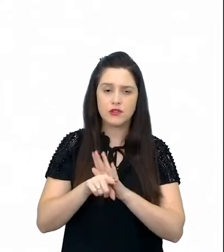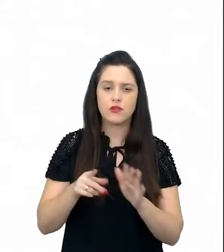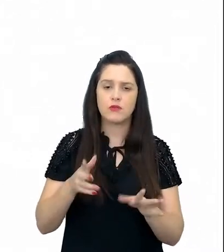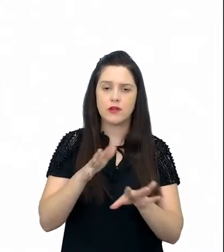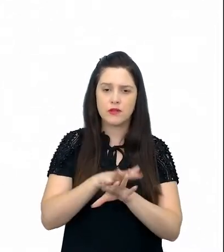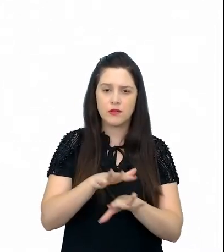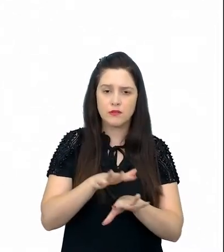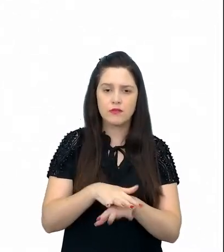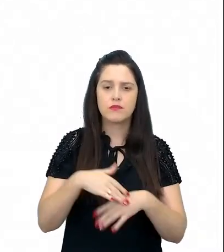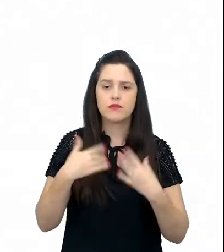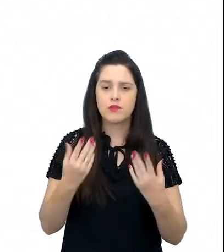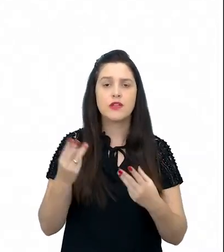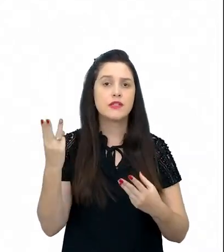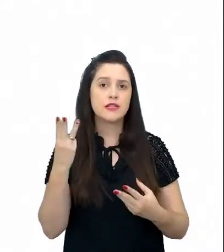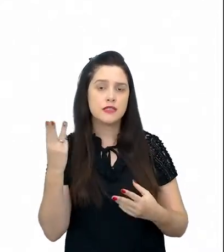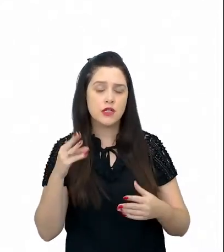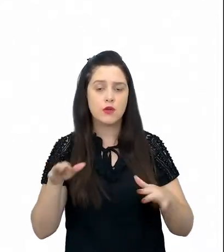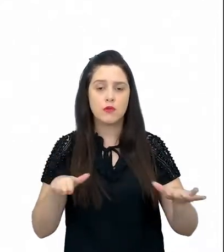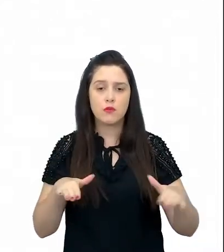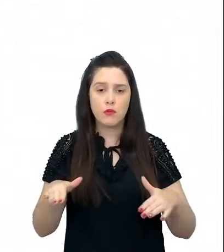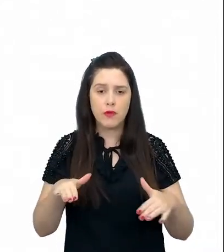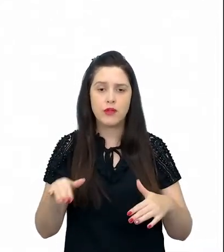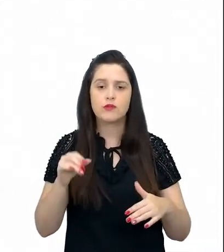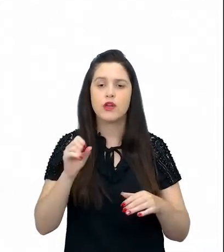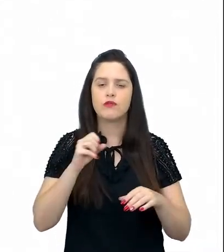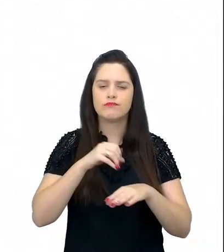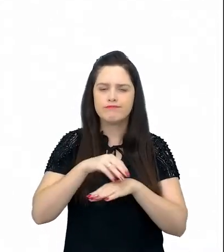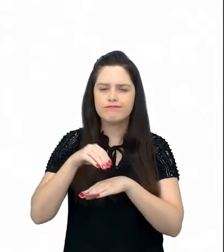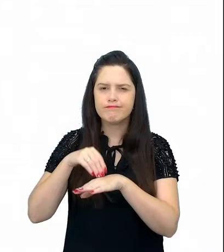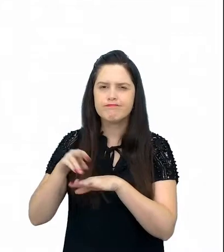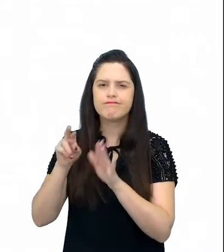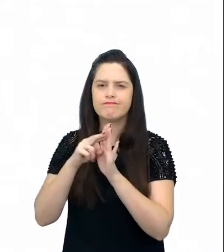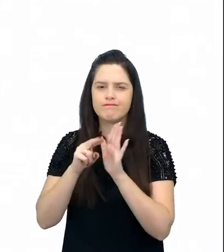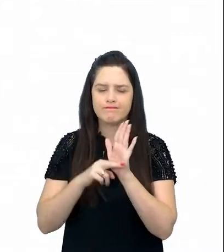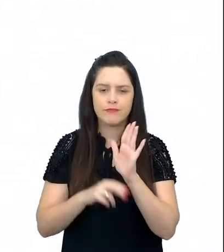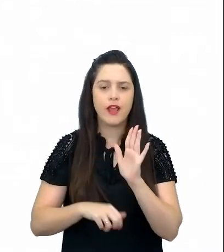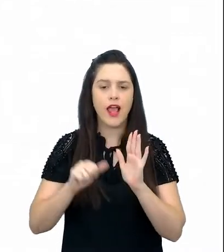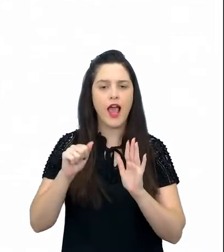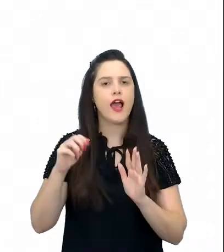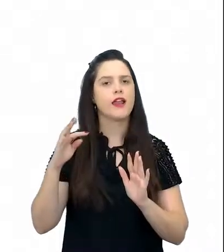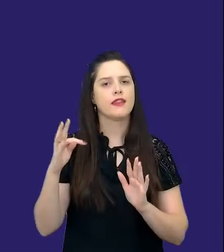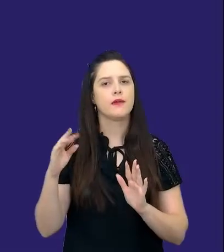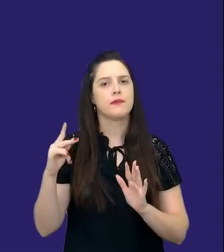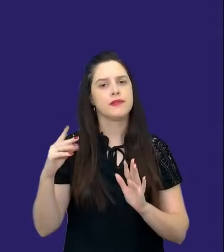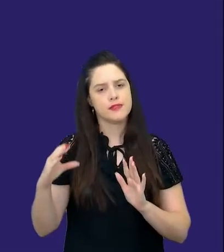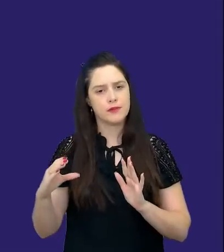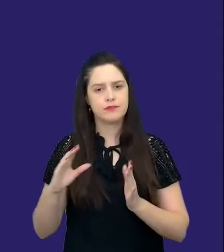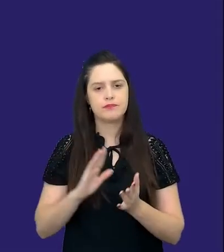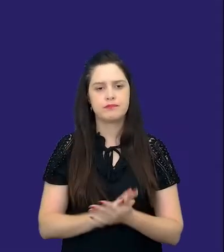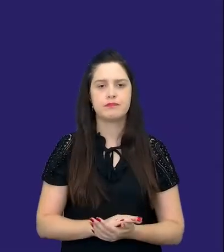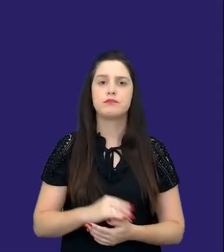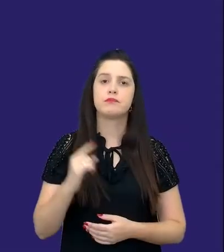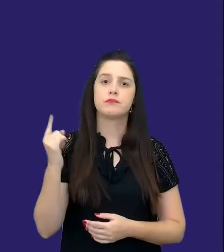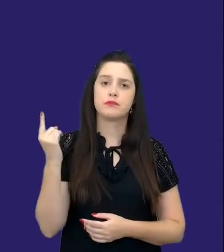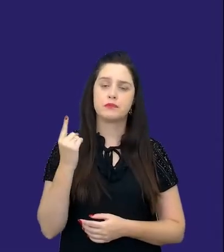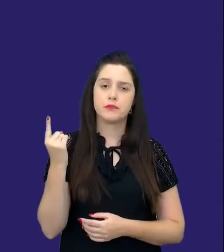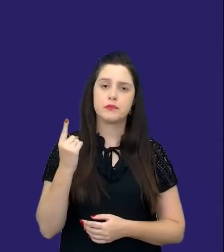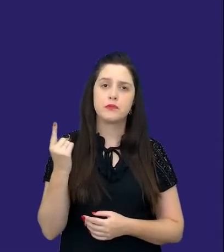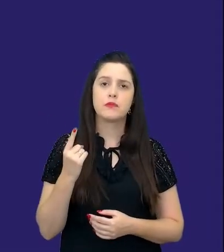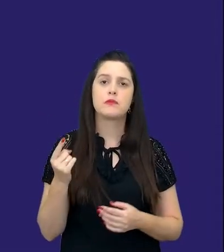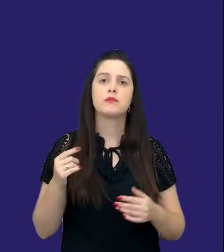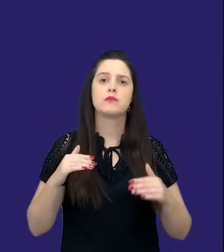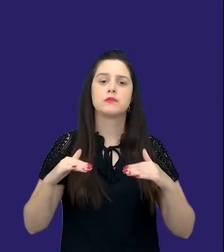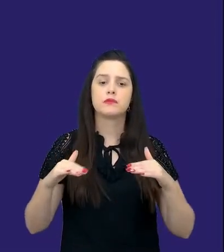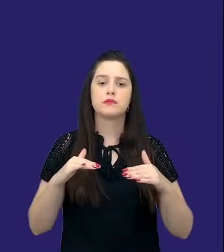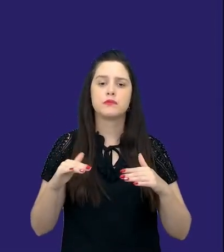E nós vamos fazer, no terceiro momento, uma sugestão para o nosso roteiro de ATPC. Bom, então, esse primeiro momento, que ele